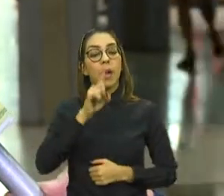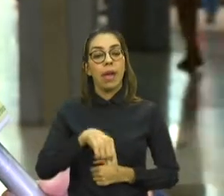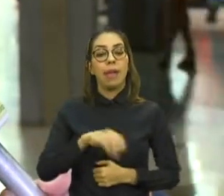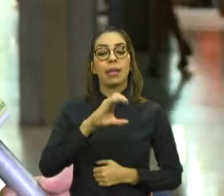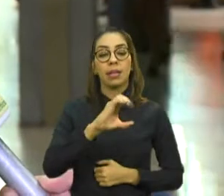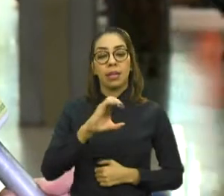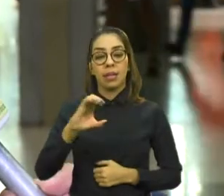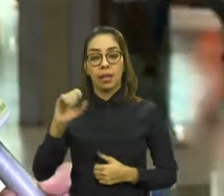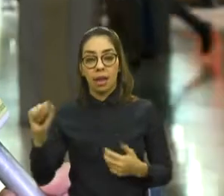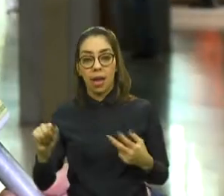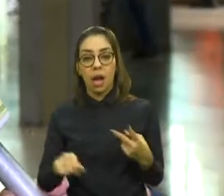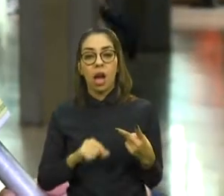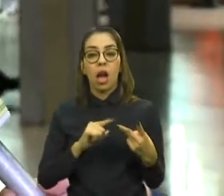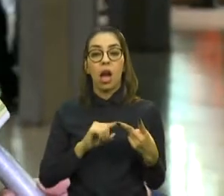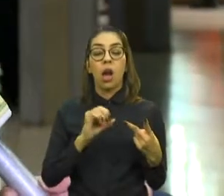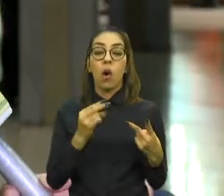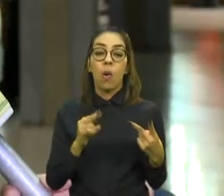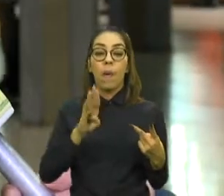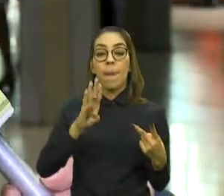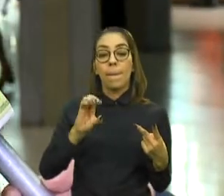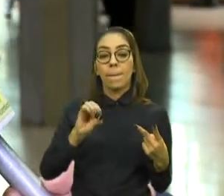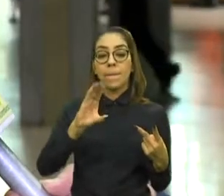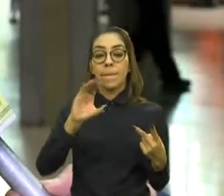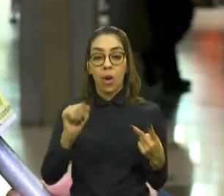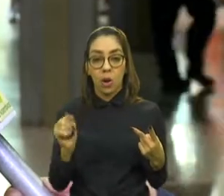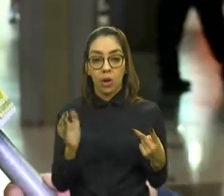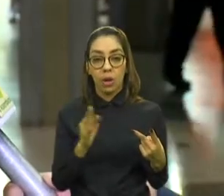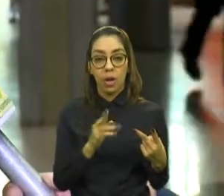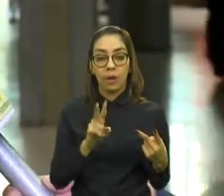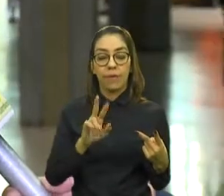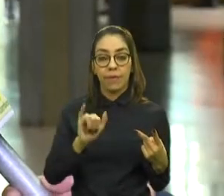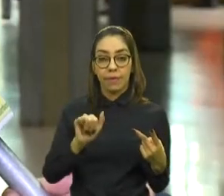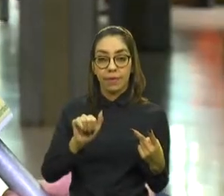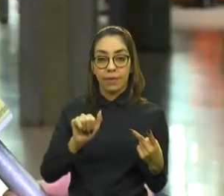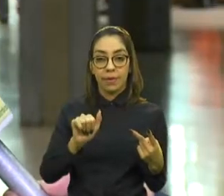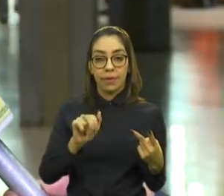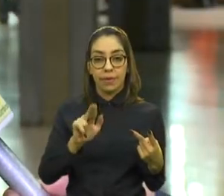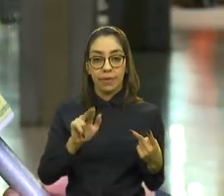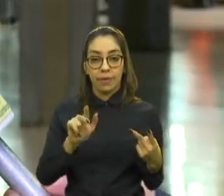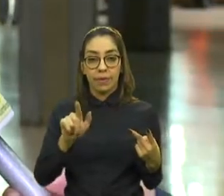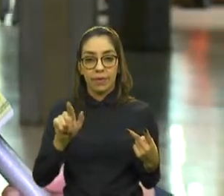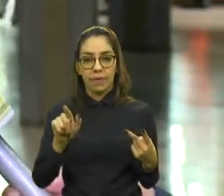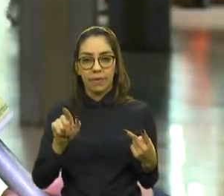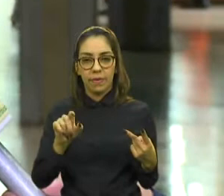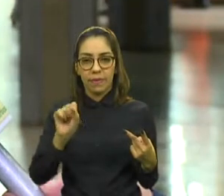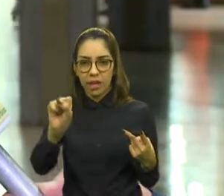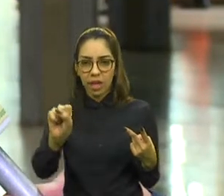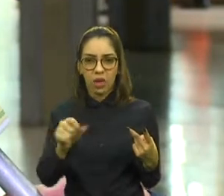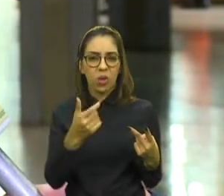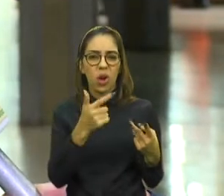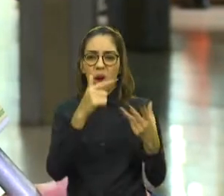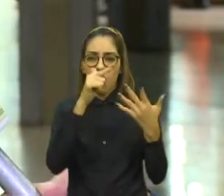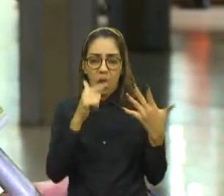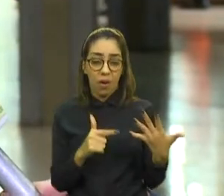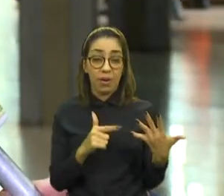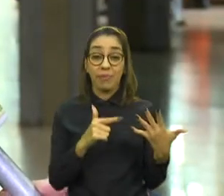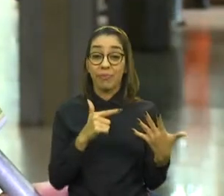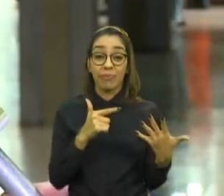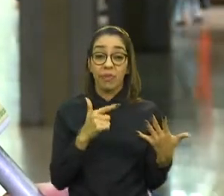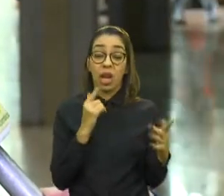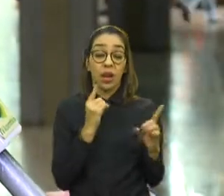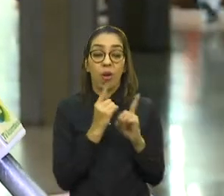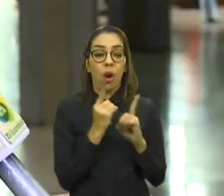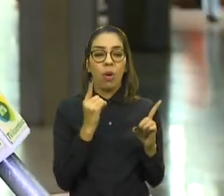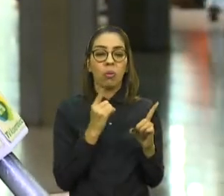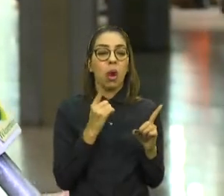respiratório, bocavírus, parainfluenza do tipo 3, tipo 4, que não foram diagnosticados a tempo. Então, isso chama a atenção a nossas